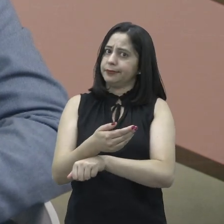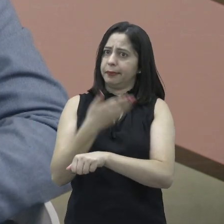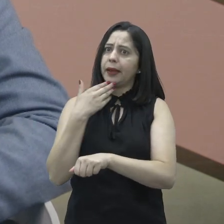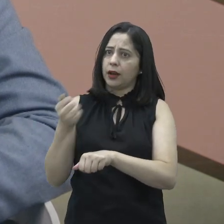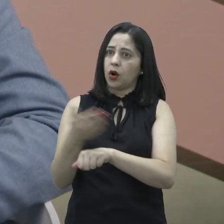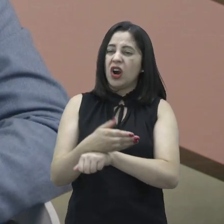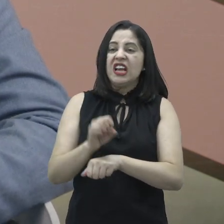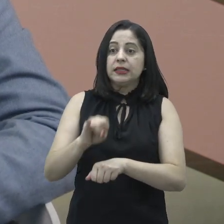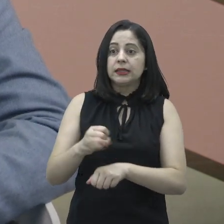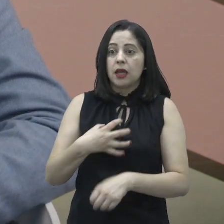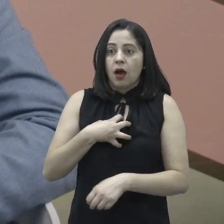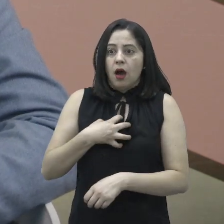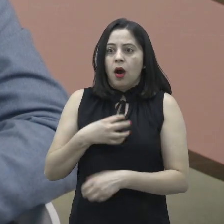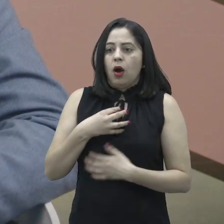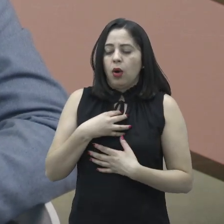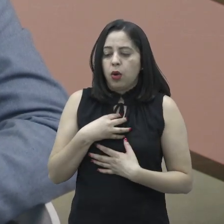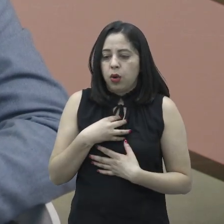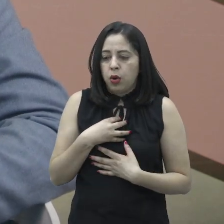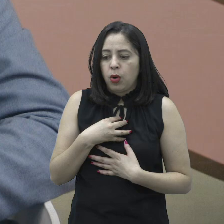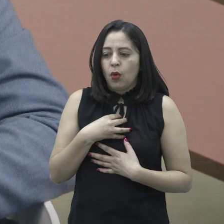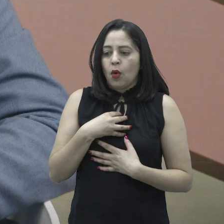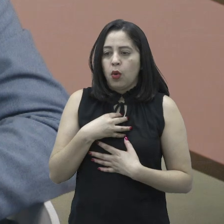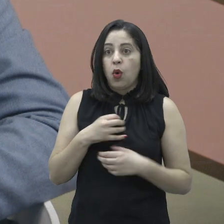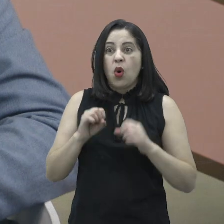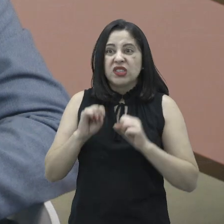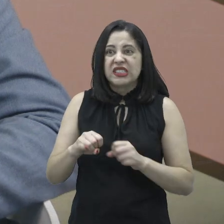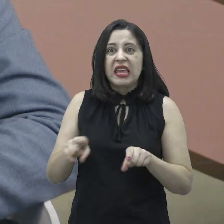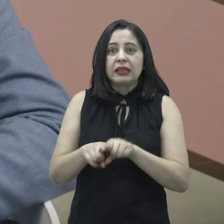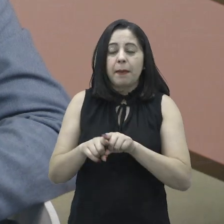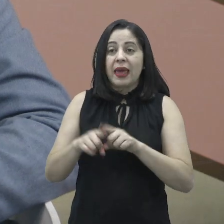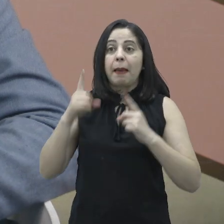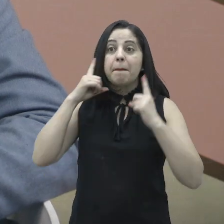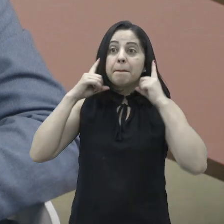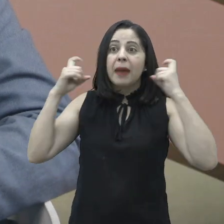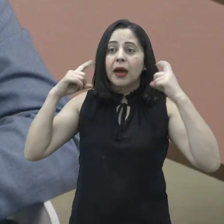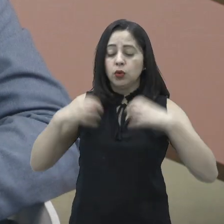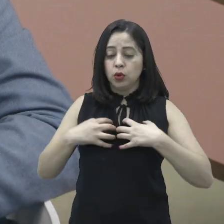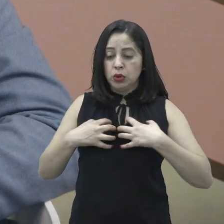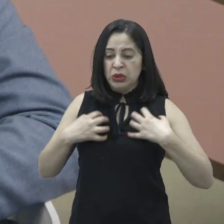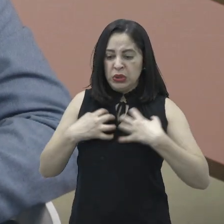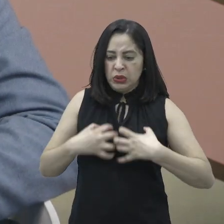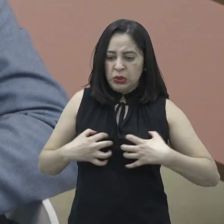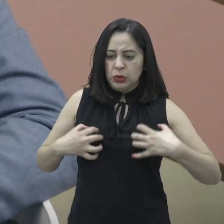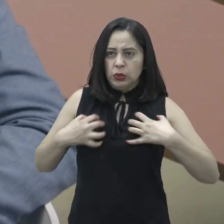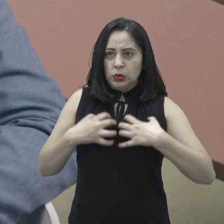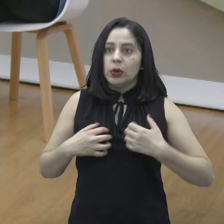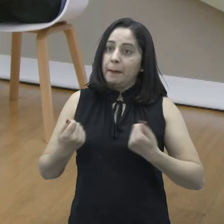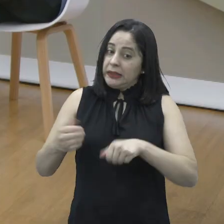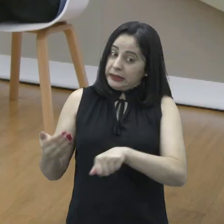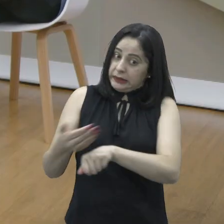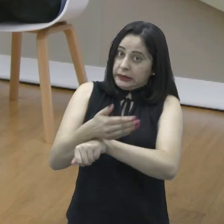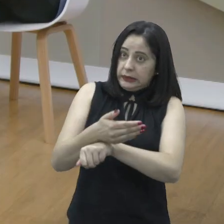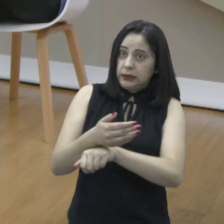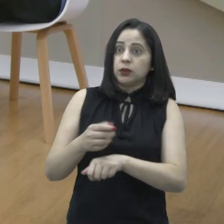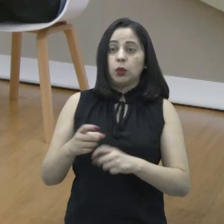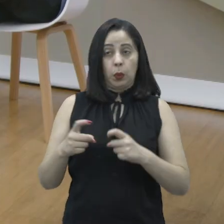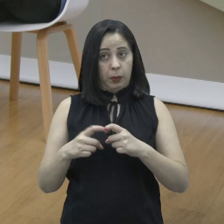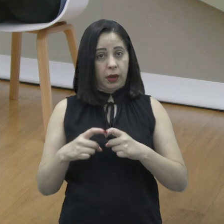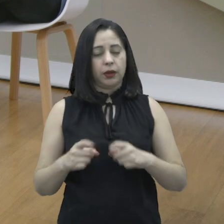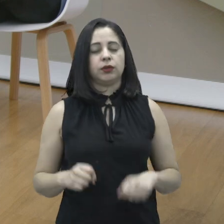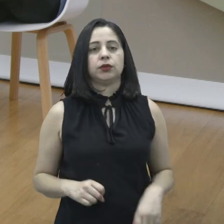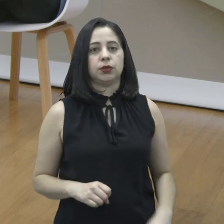falta de ar, sintomas de chiado no peito, são os principais sintomas que levam você a procurar o pneumologista. Perfeito, doutor. E nós